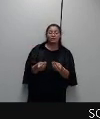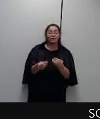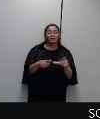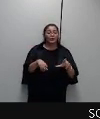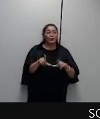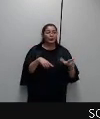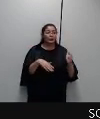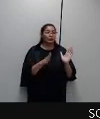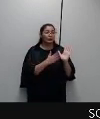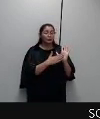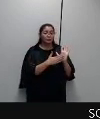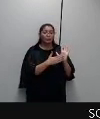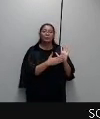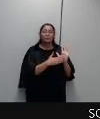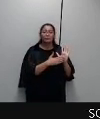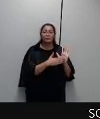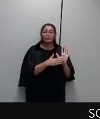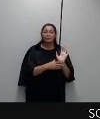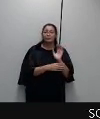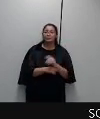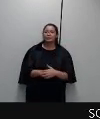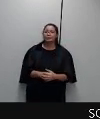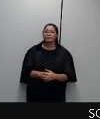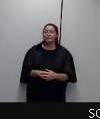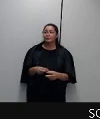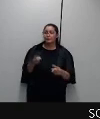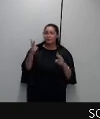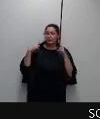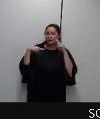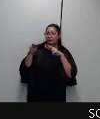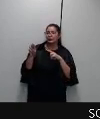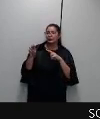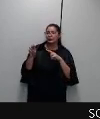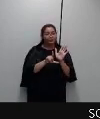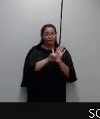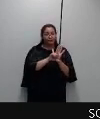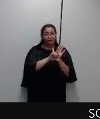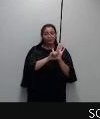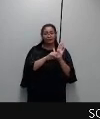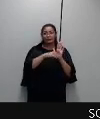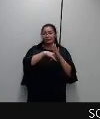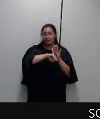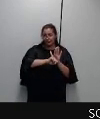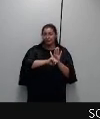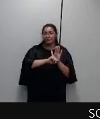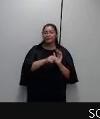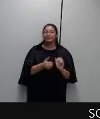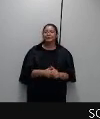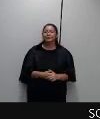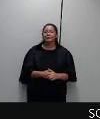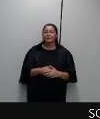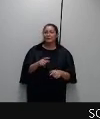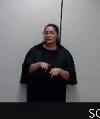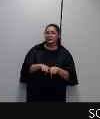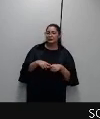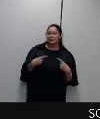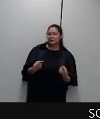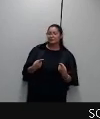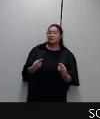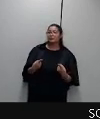é e já viu era de legal né Isso já havia sido declarado pelo conselho da magistratura e simplesmente Então